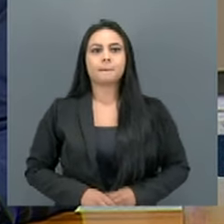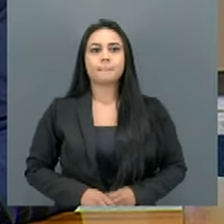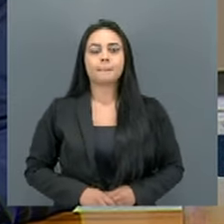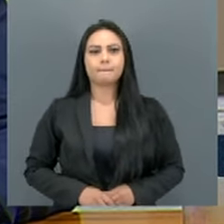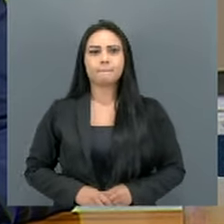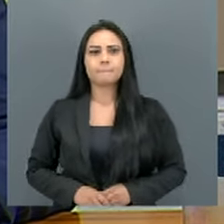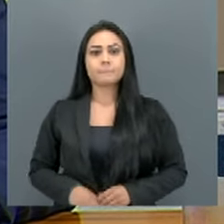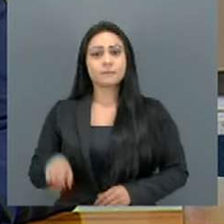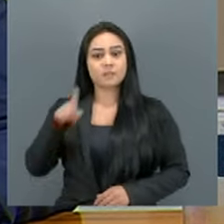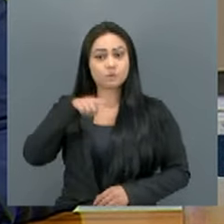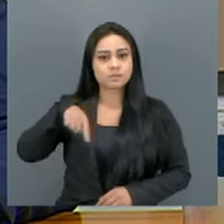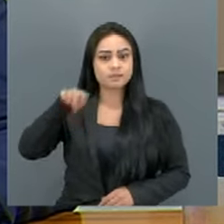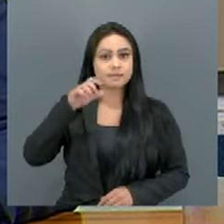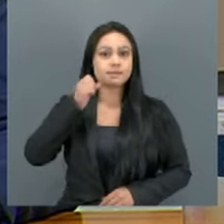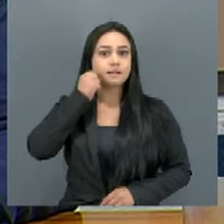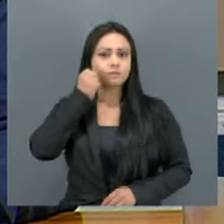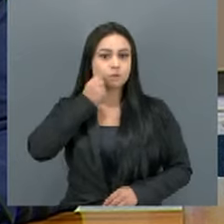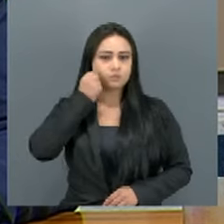senhores senadores,